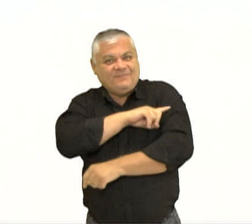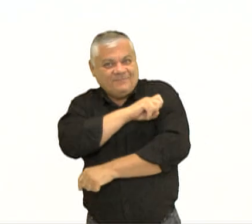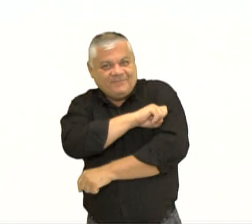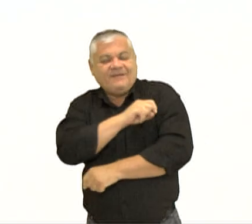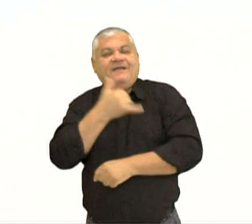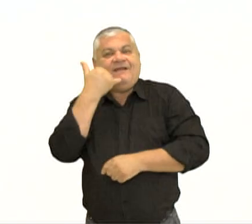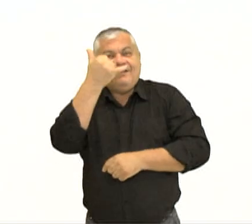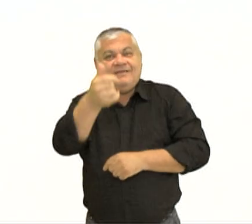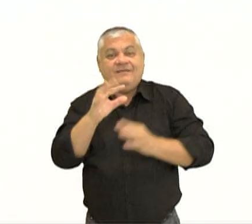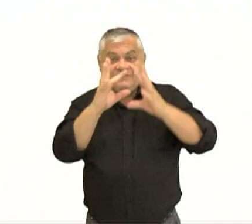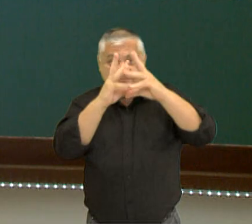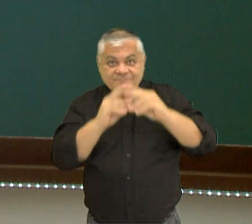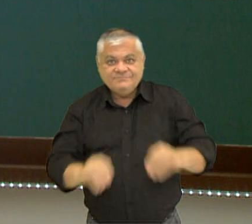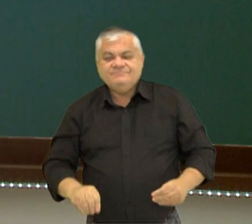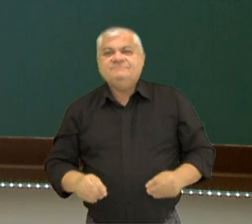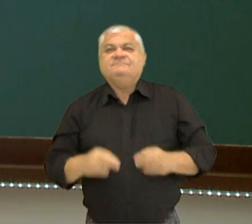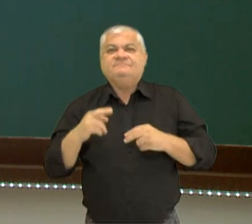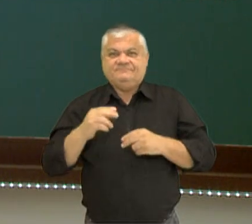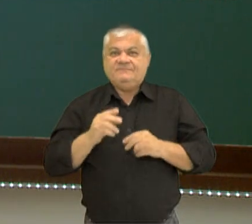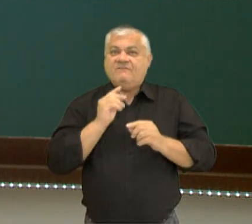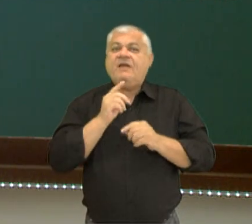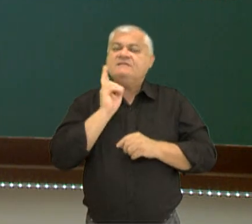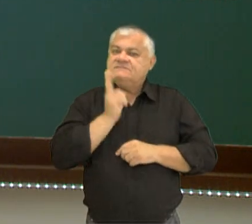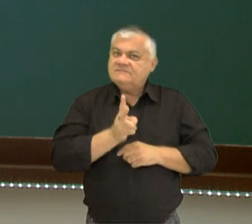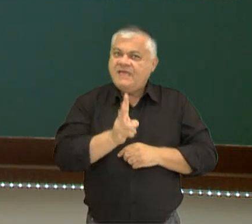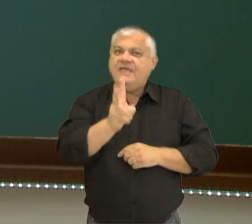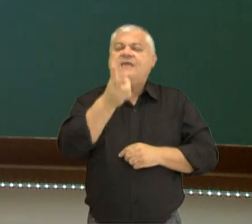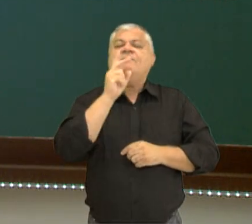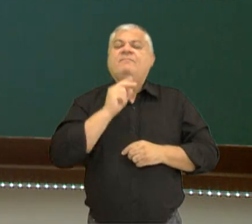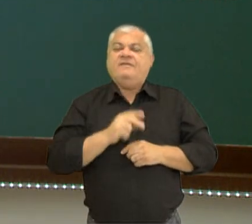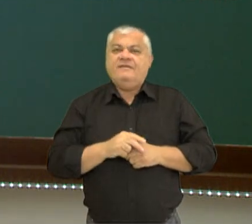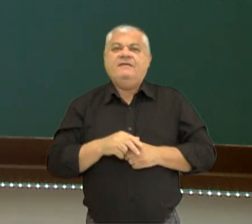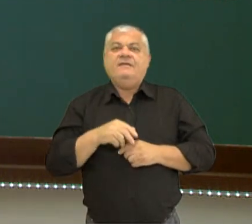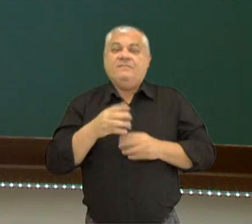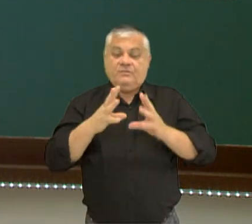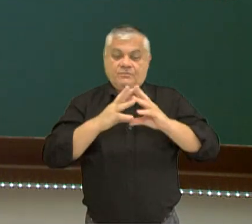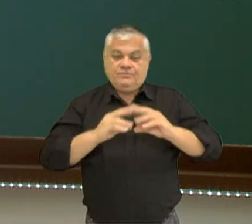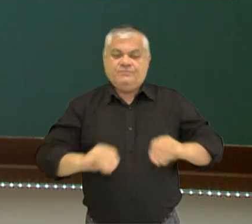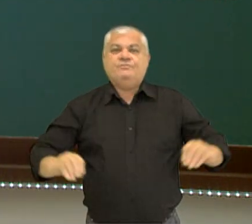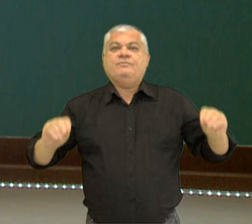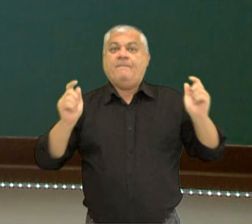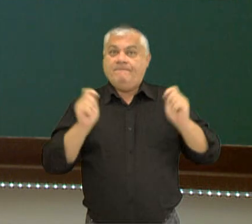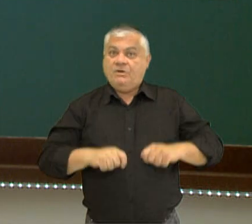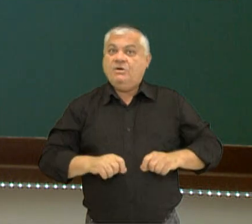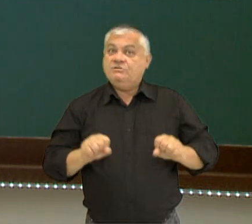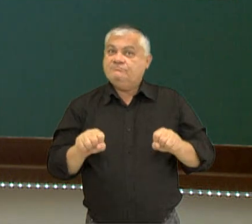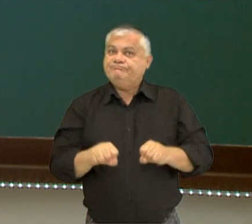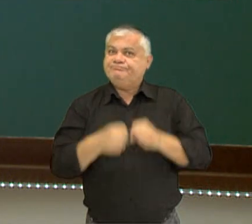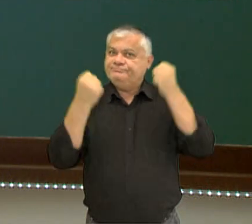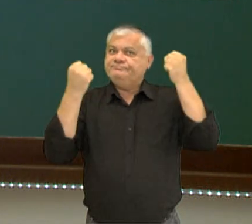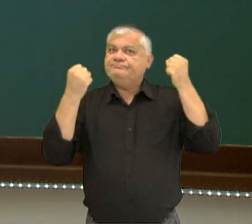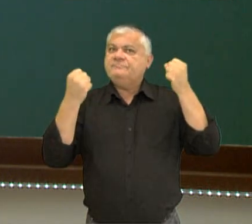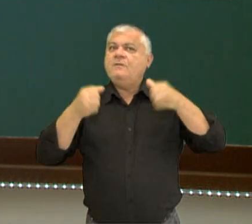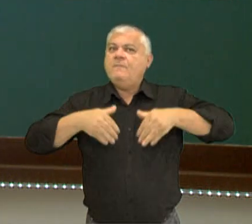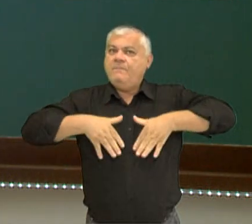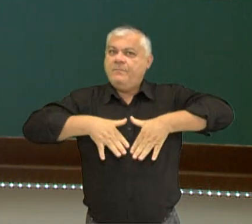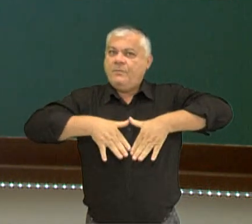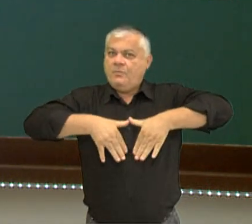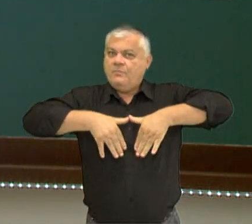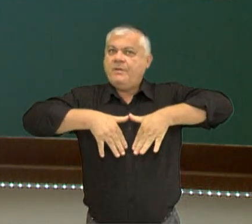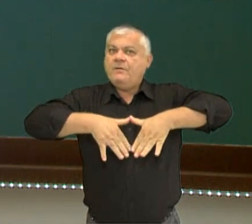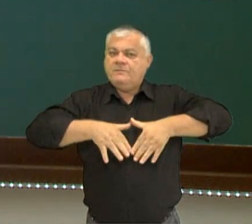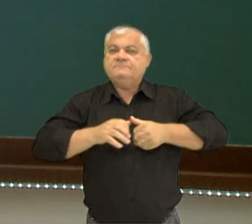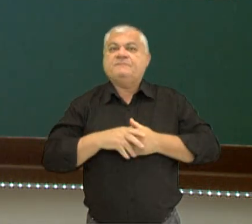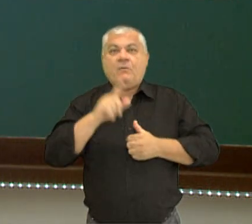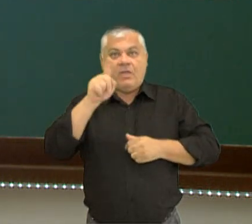esteja curado, livre desse bacilo, dessa bactéria que pode destruir completamente os pulmões.